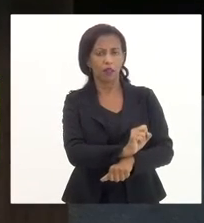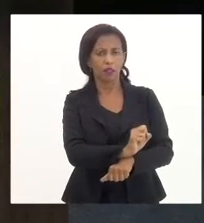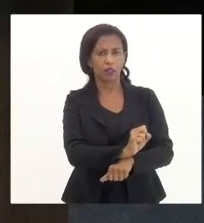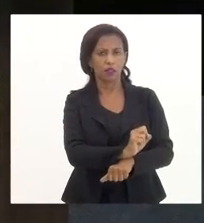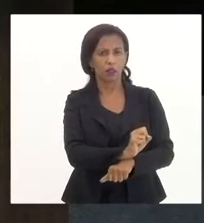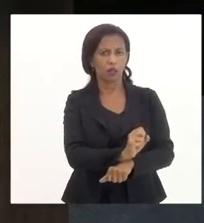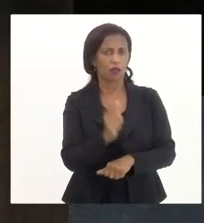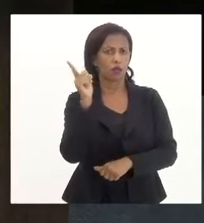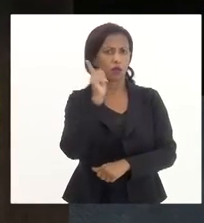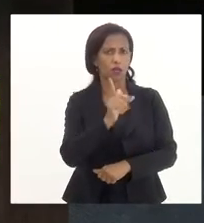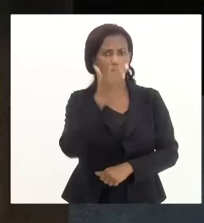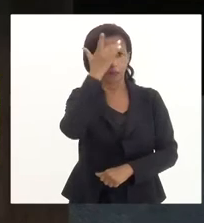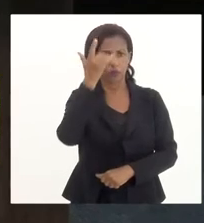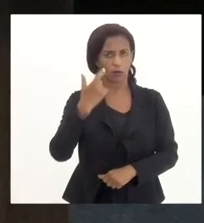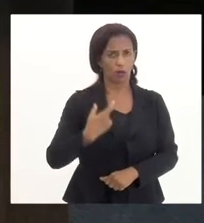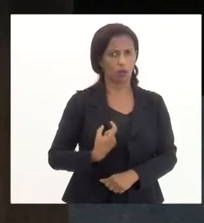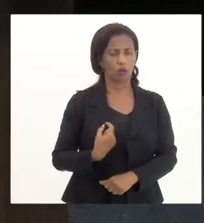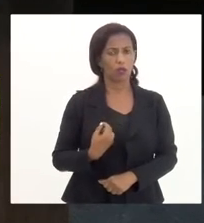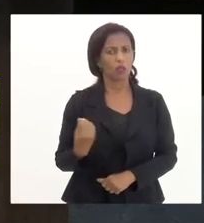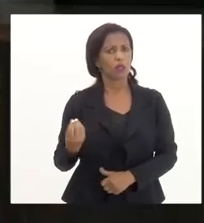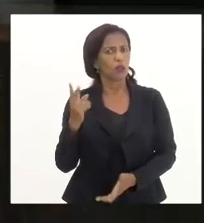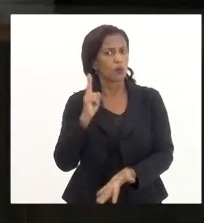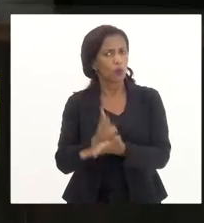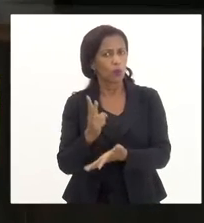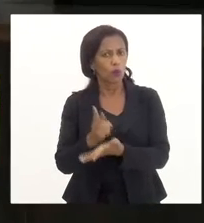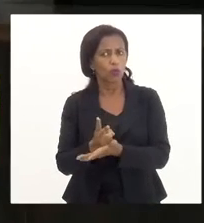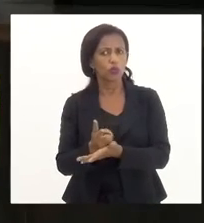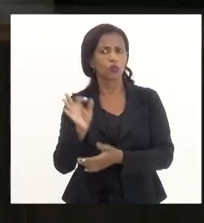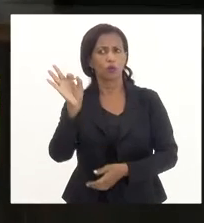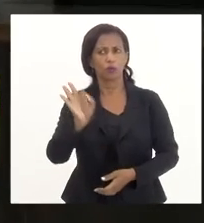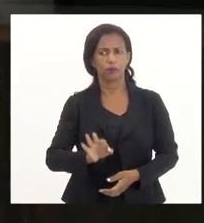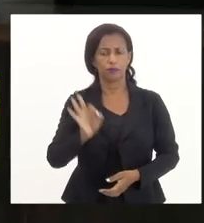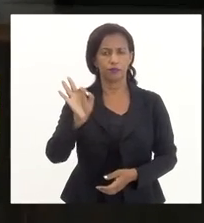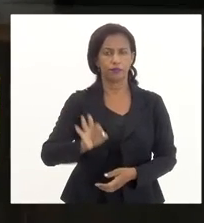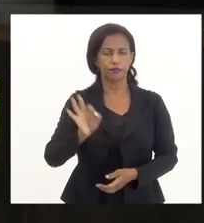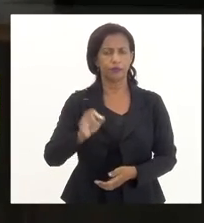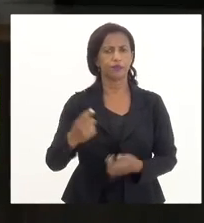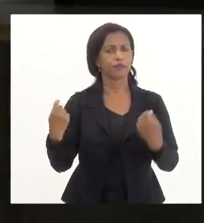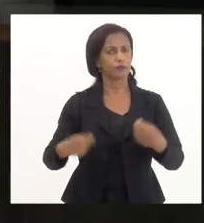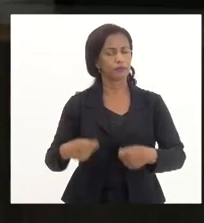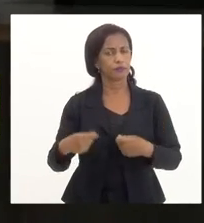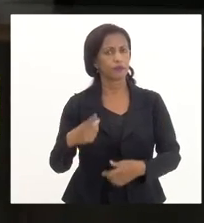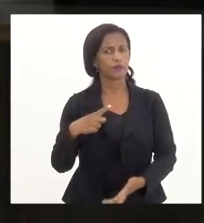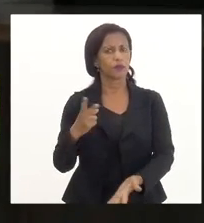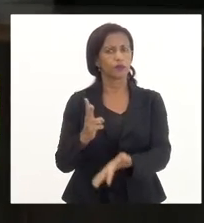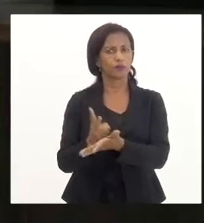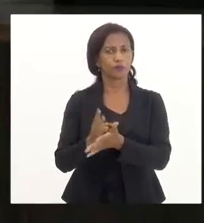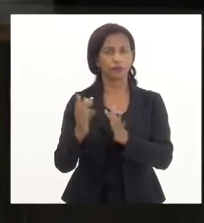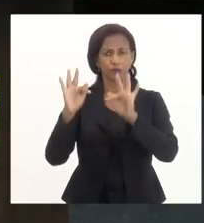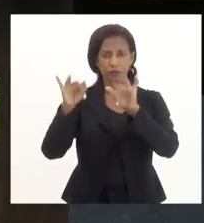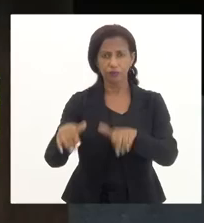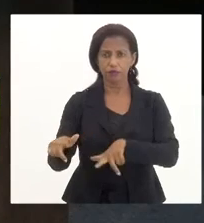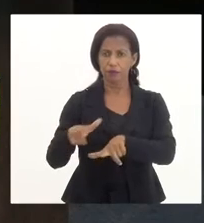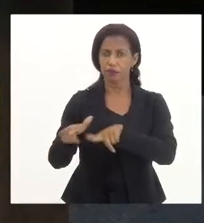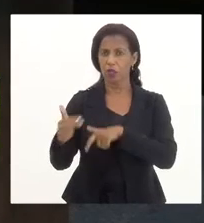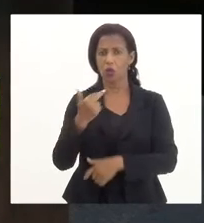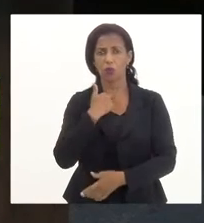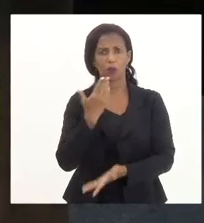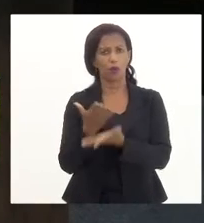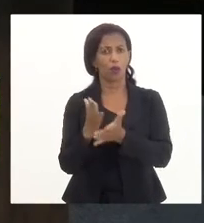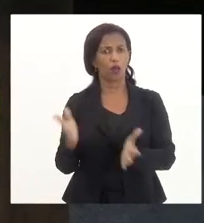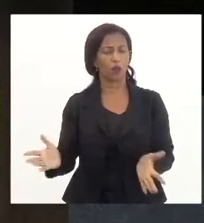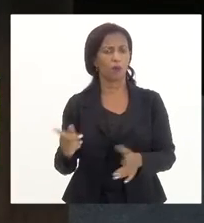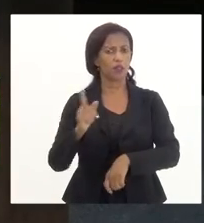isso a nível de ganho pessoal tem que continuar como percentual e tem que continuar até o fim da carreira não pode